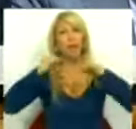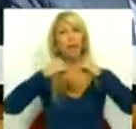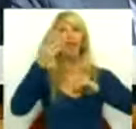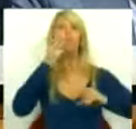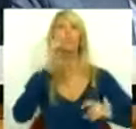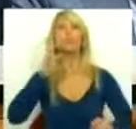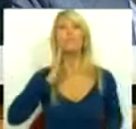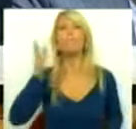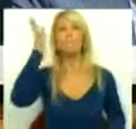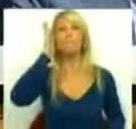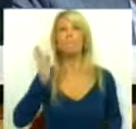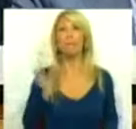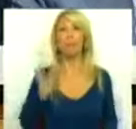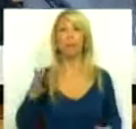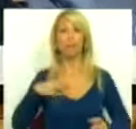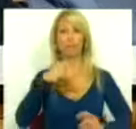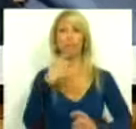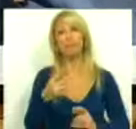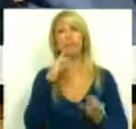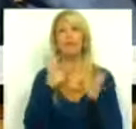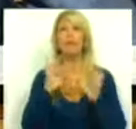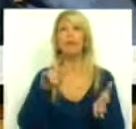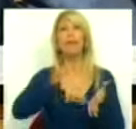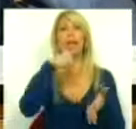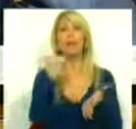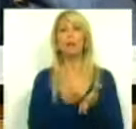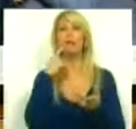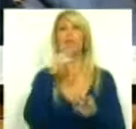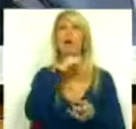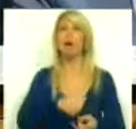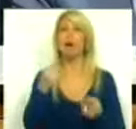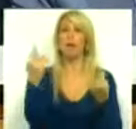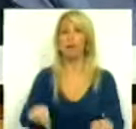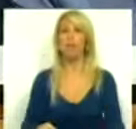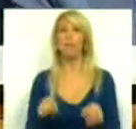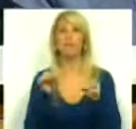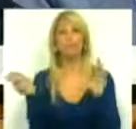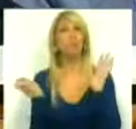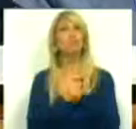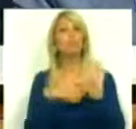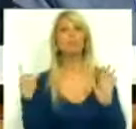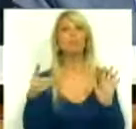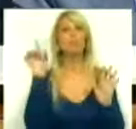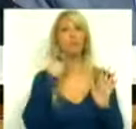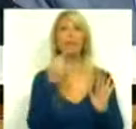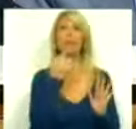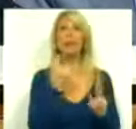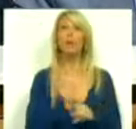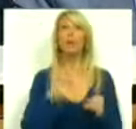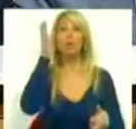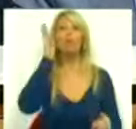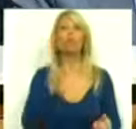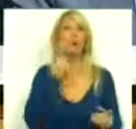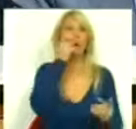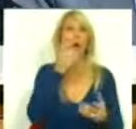chefias militares, ou seja, o efetivo autorizado. Este ponto para nós é de extrema importância, pois o soldado, quer